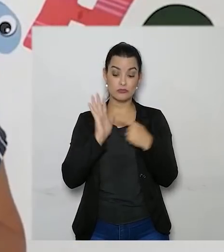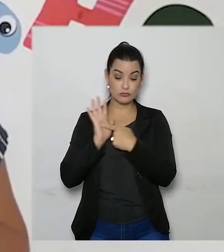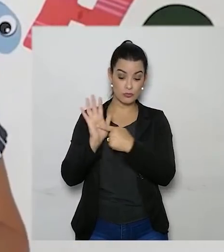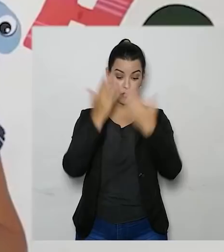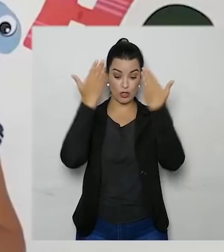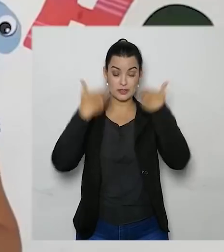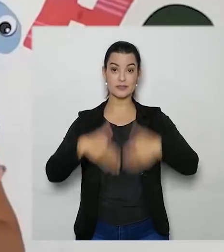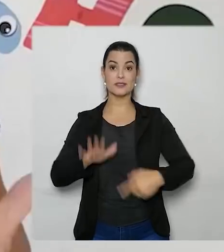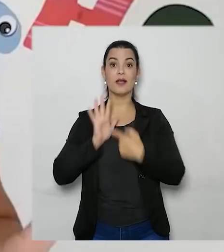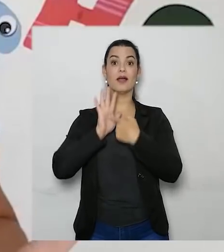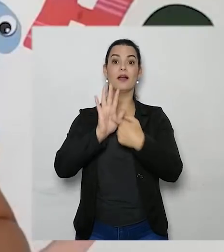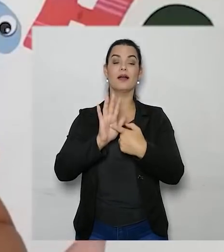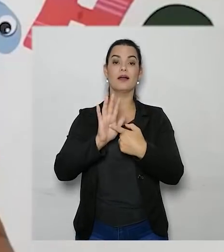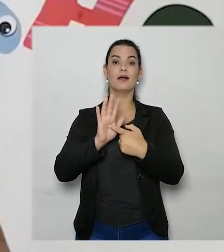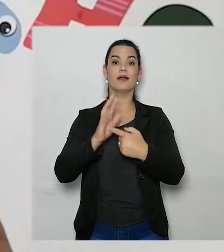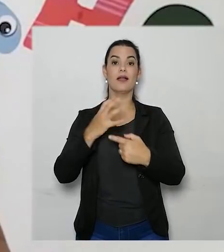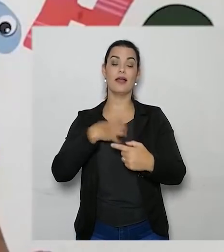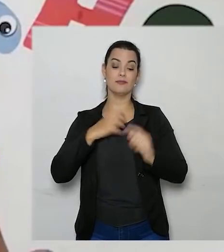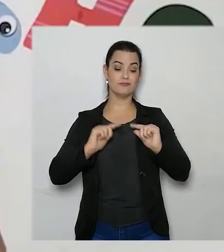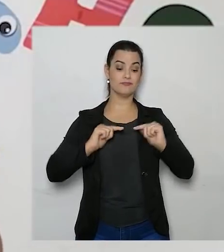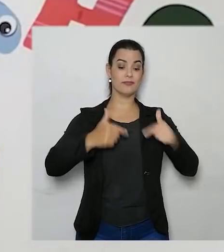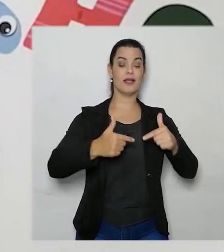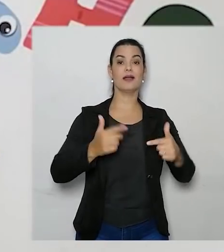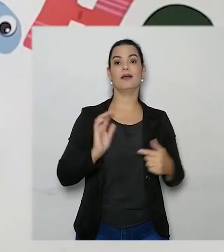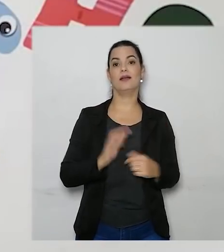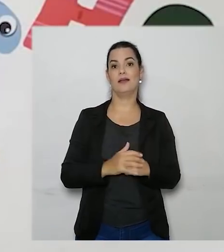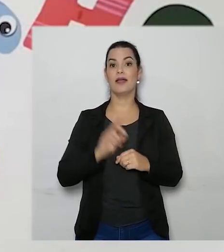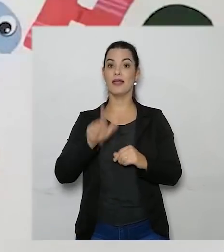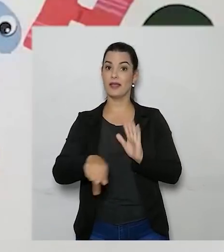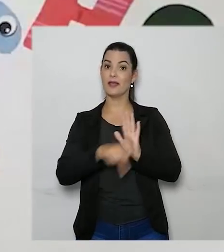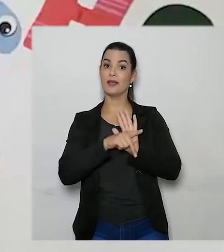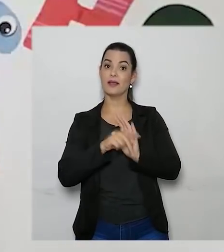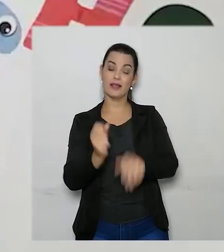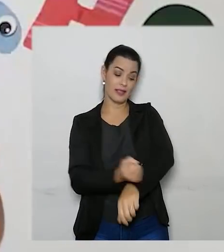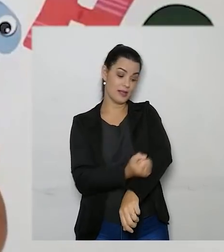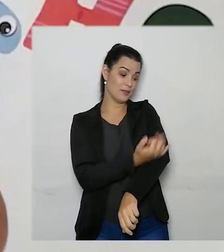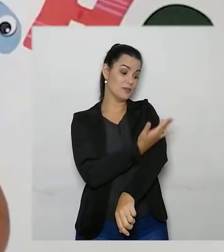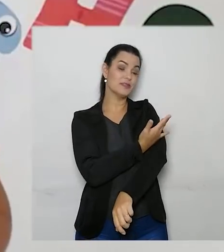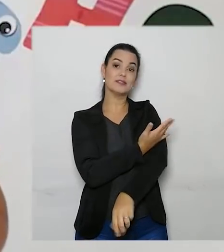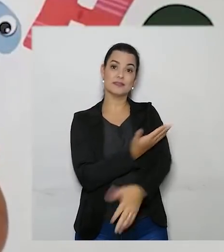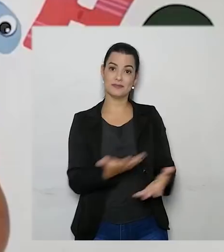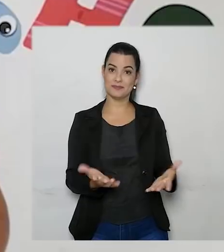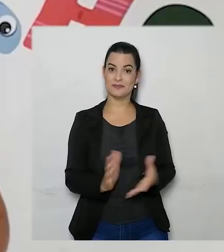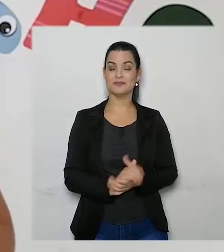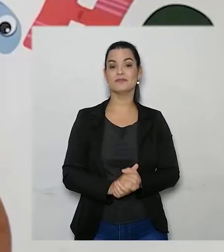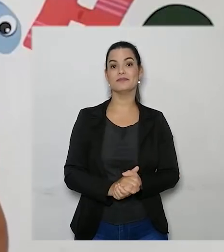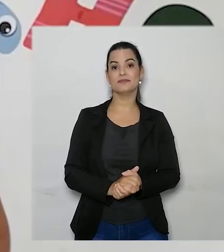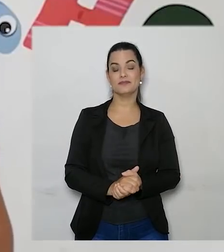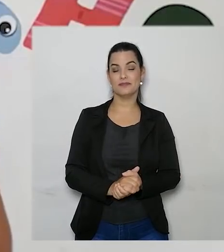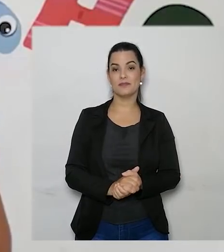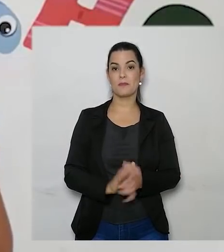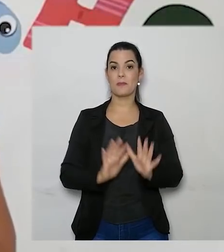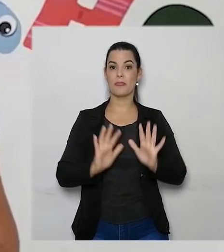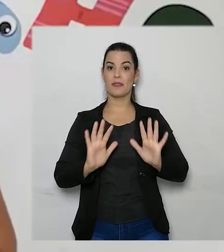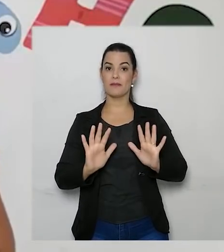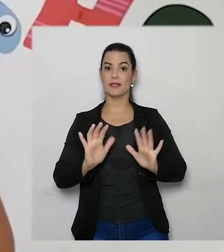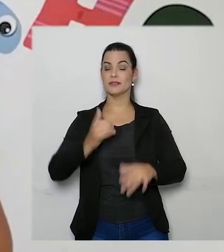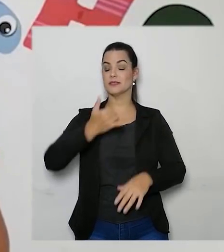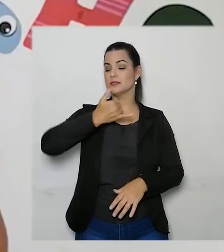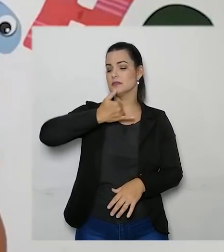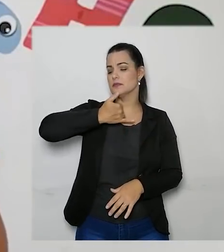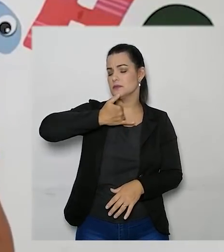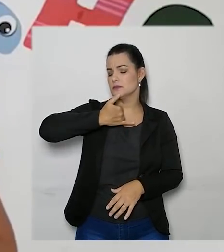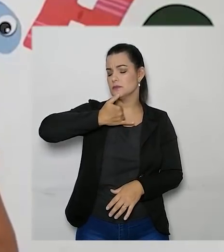estou reagindo a alguma coisa. Então, ele é uma emoção. Agora, a